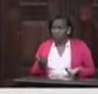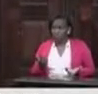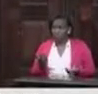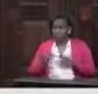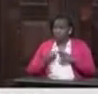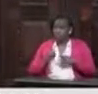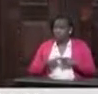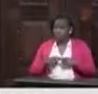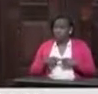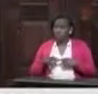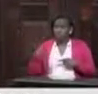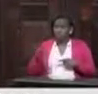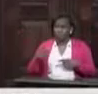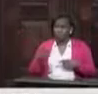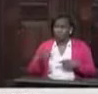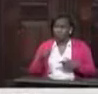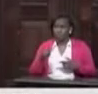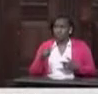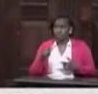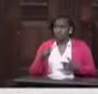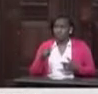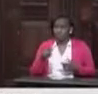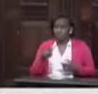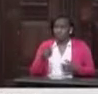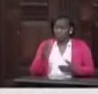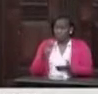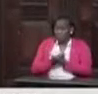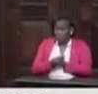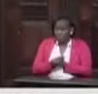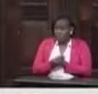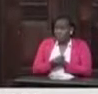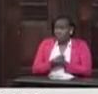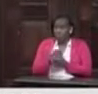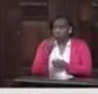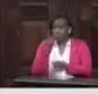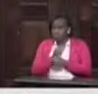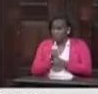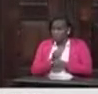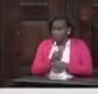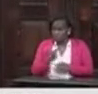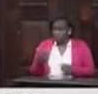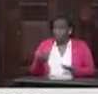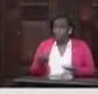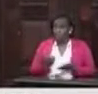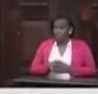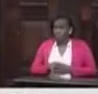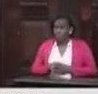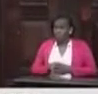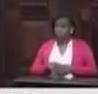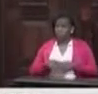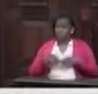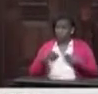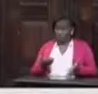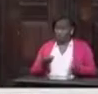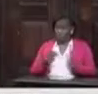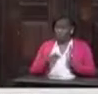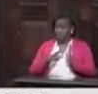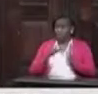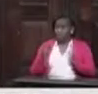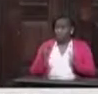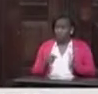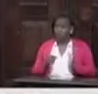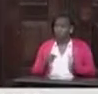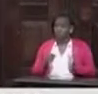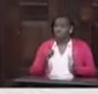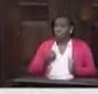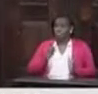se ele não tivesse da convivência ou do casamento pelo menos 2 anos? Então, esse artigo, ele não